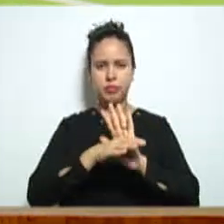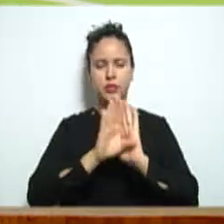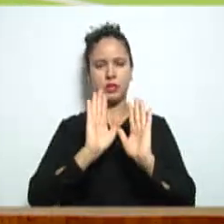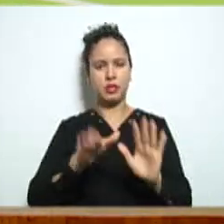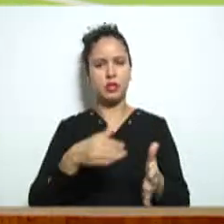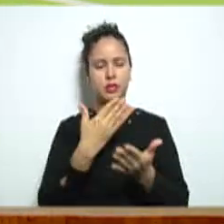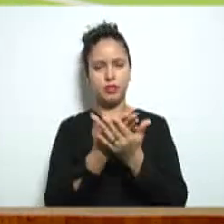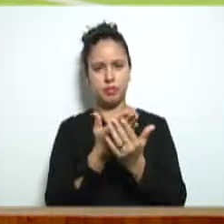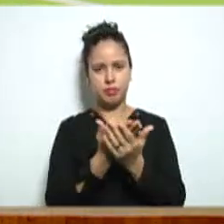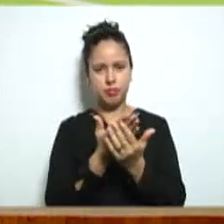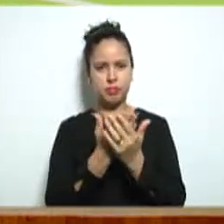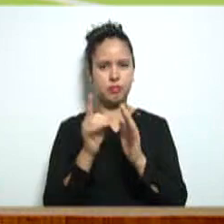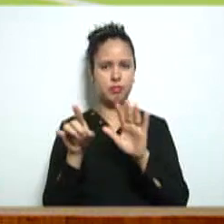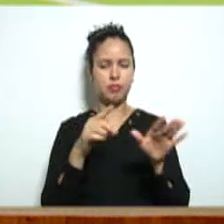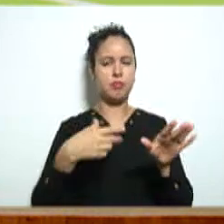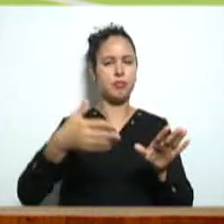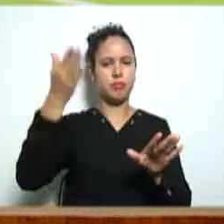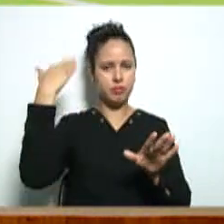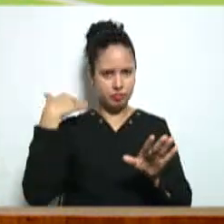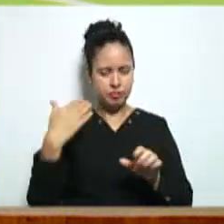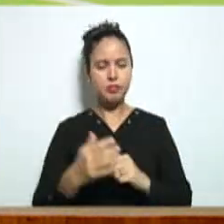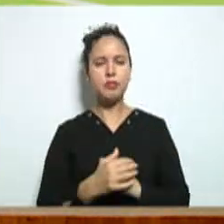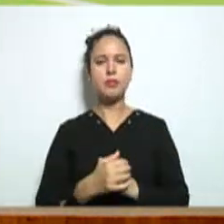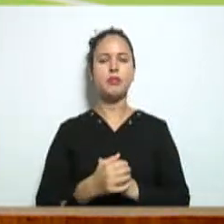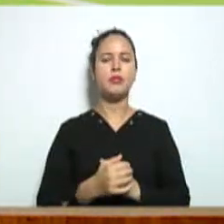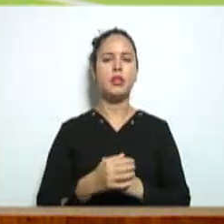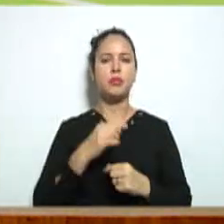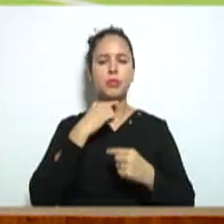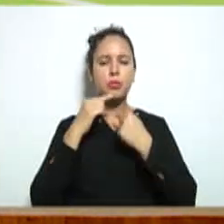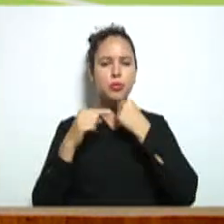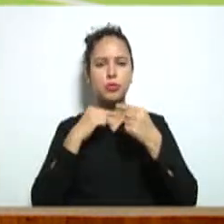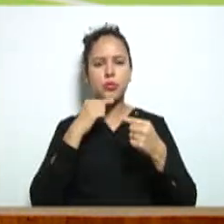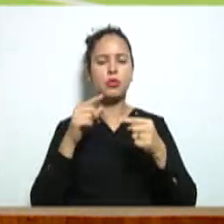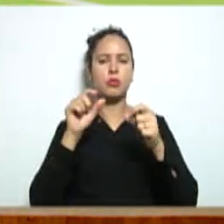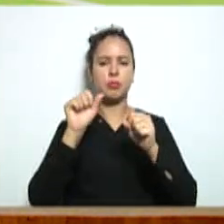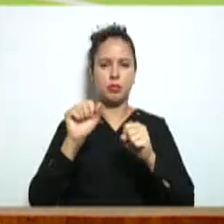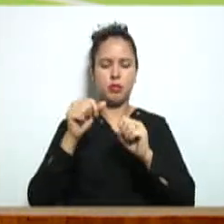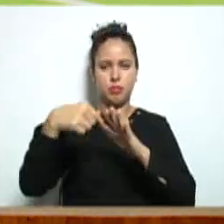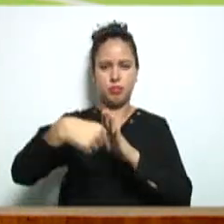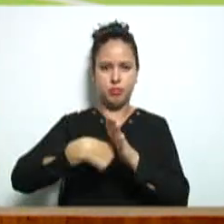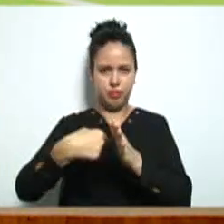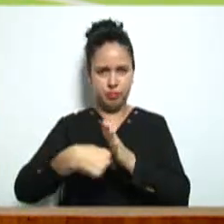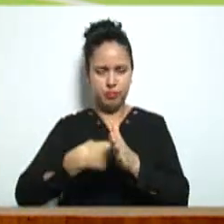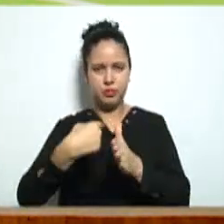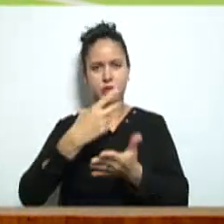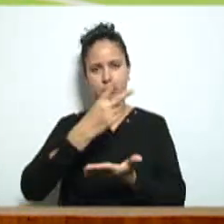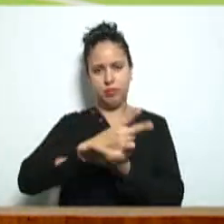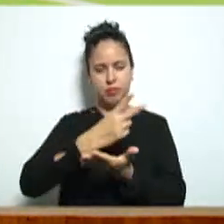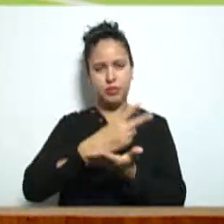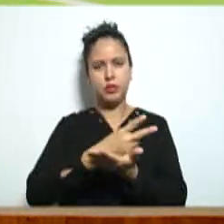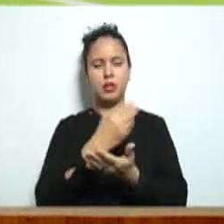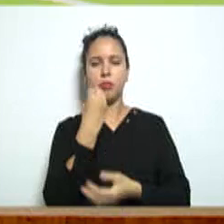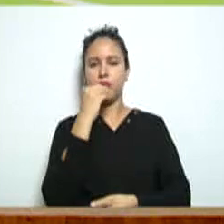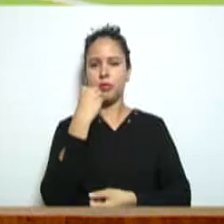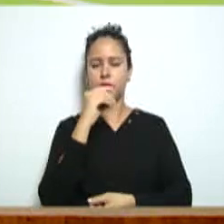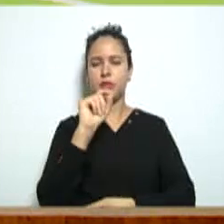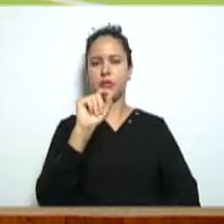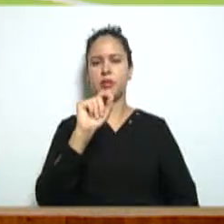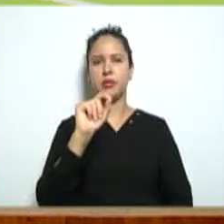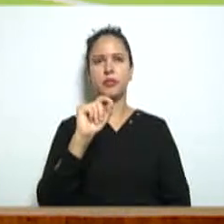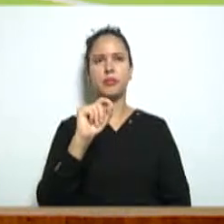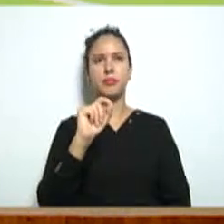vimos nas nossas últimas aulas, para tirar todas as nossas dúvidas e poder seguir. Aproveito também o